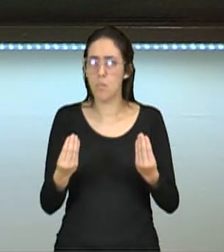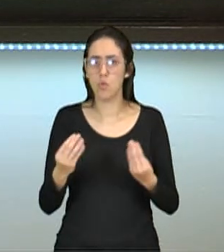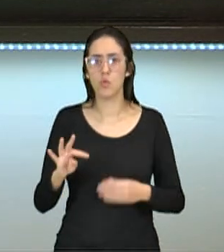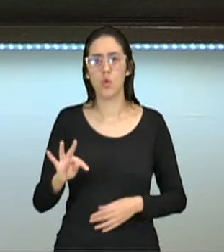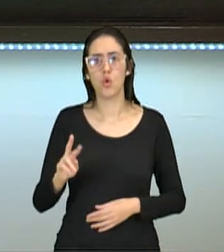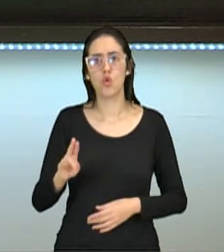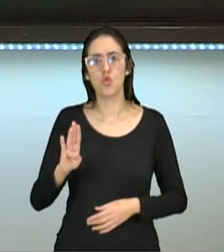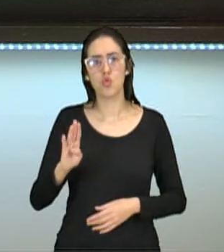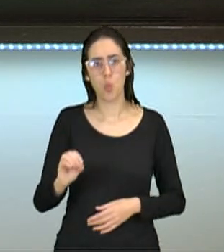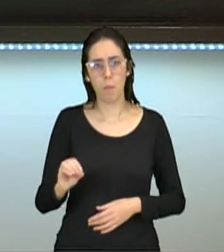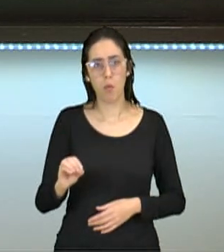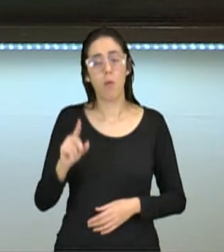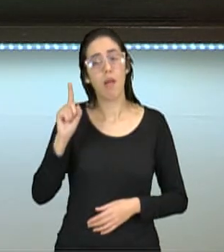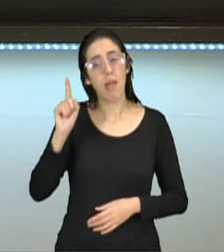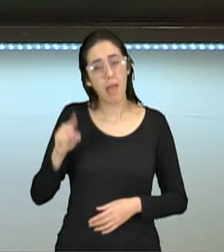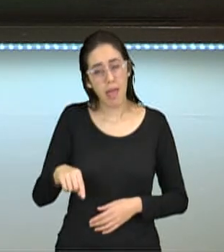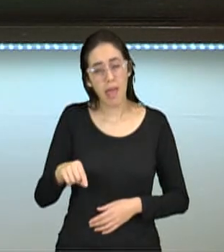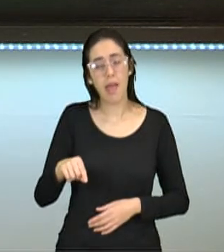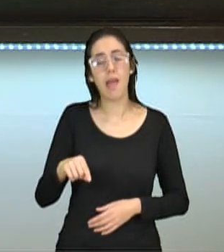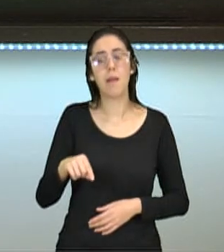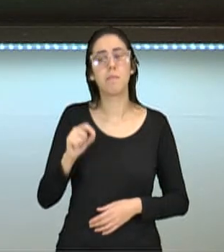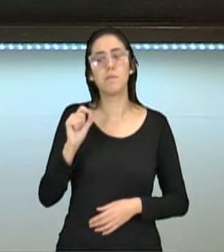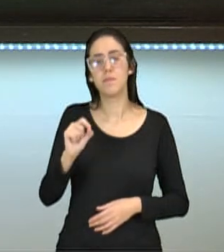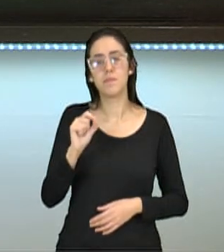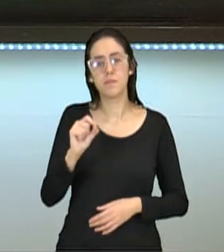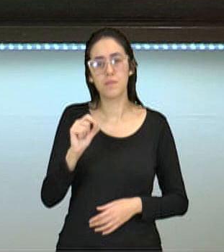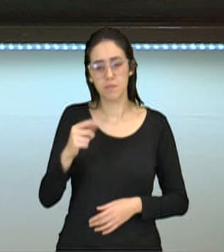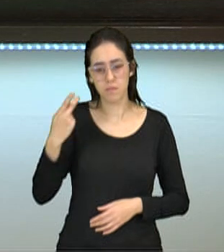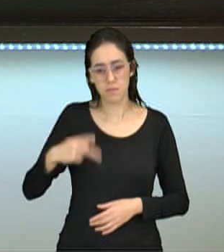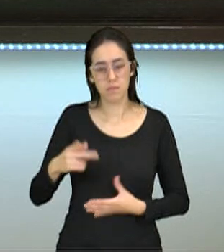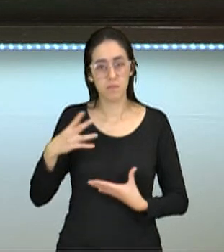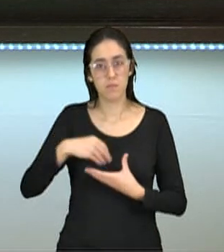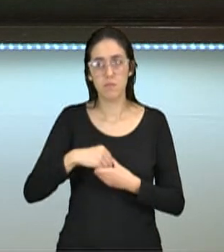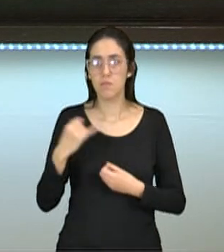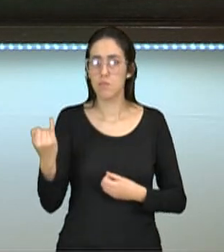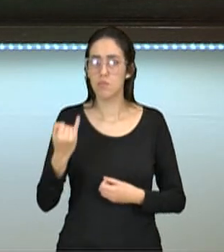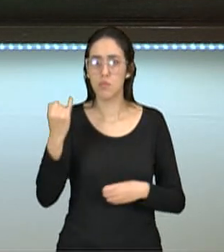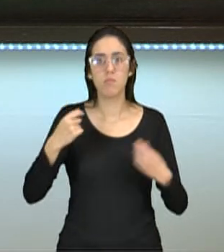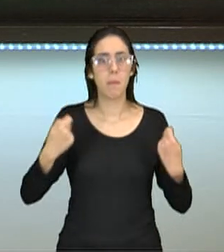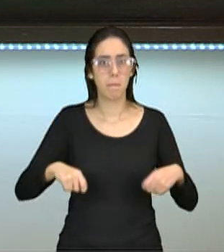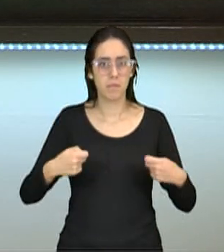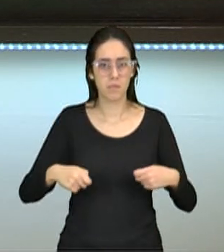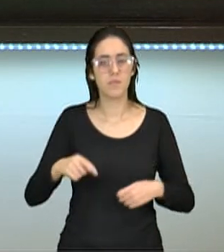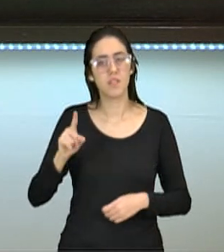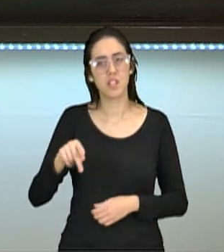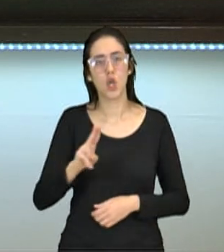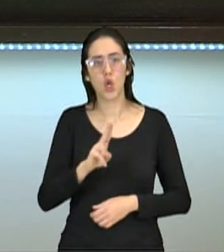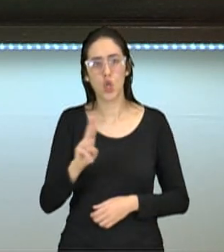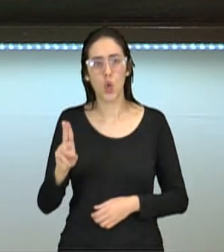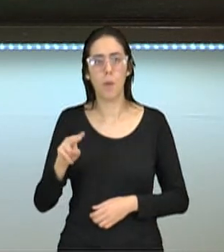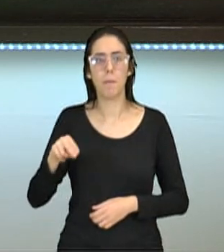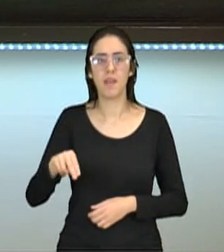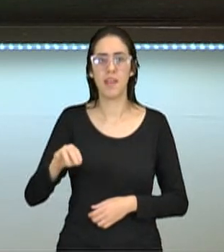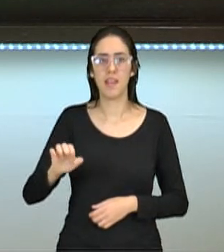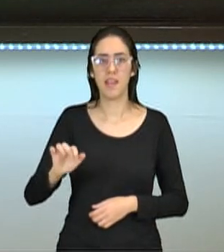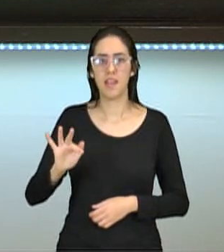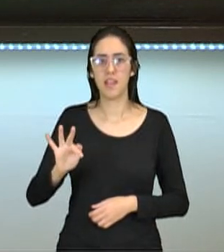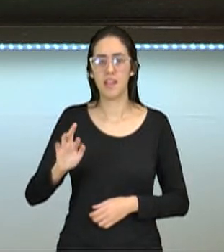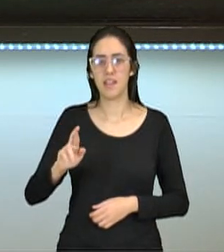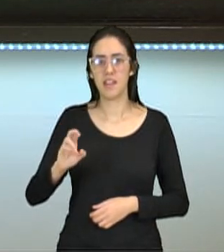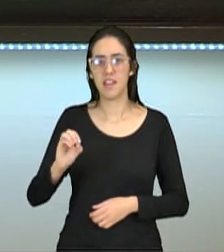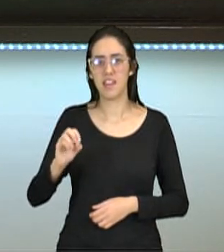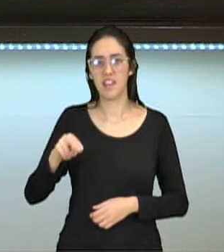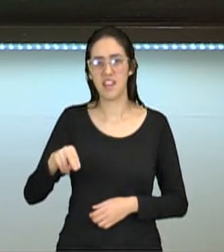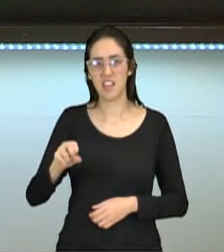tubinhos são a unidade funcional dos rins. Nós chamamos então de néfrons. Então é dentro deles